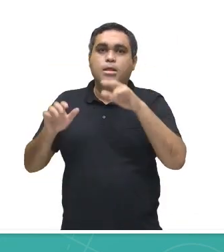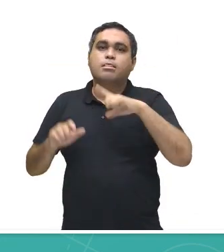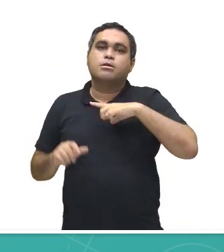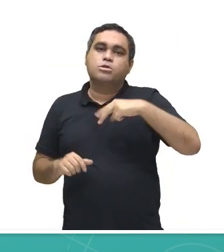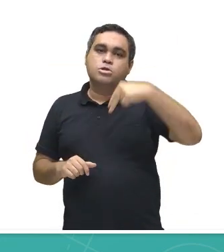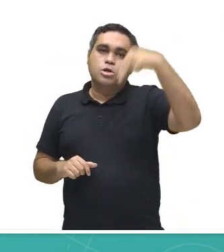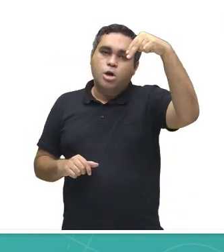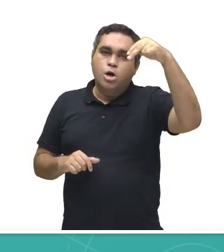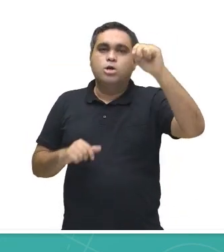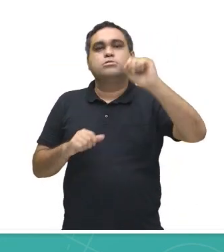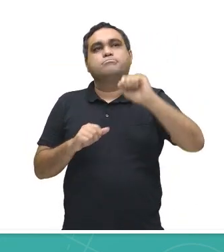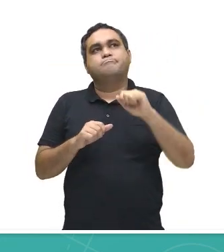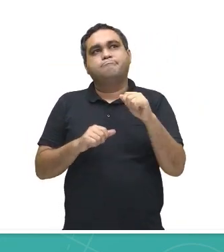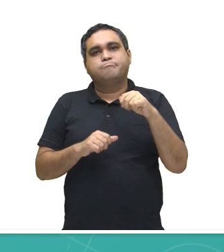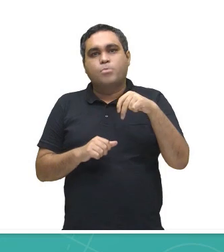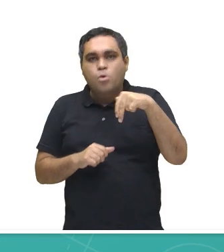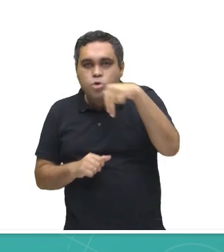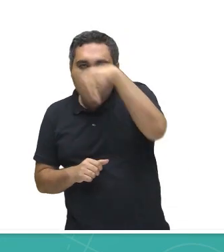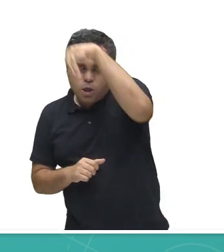Nordeste,